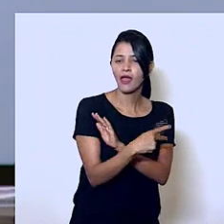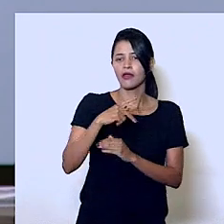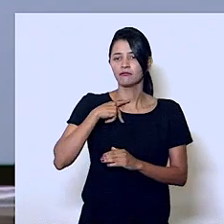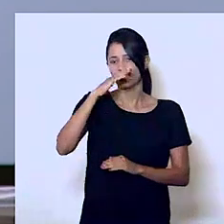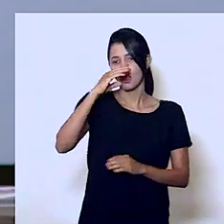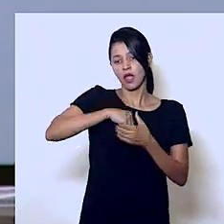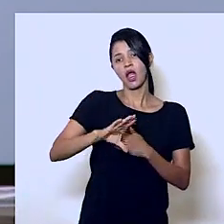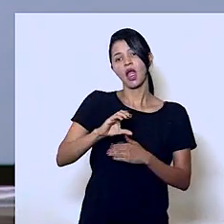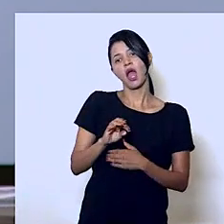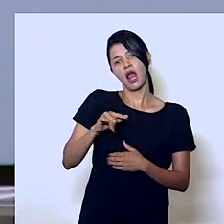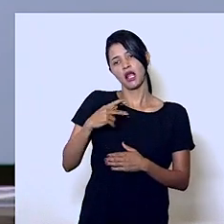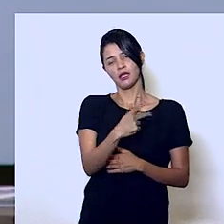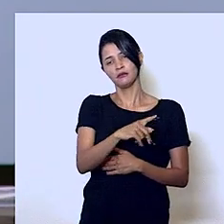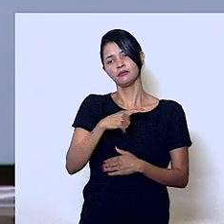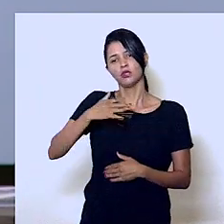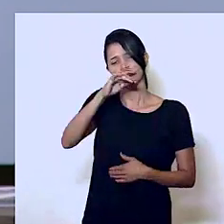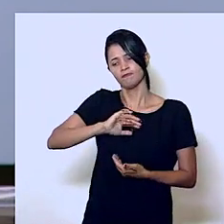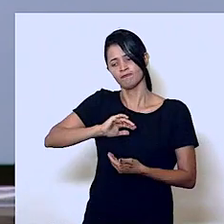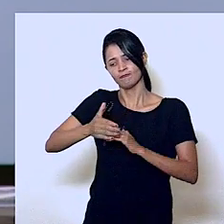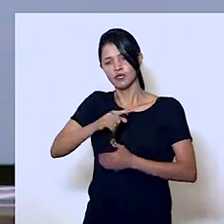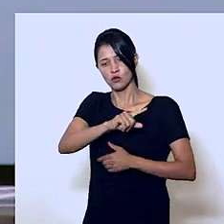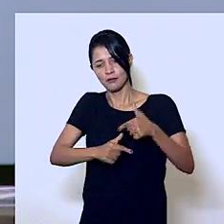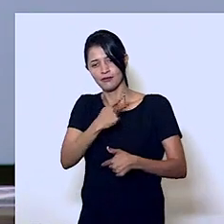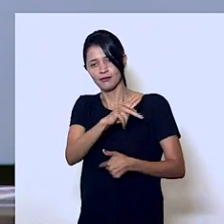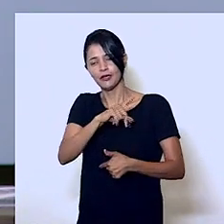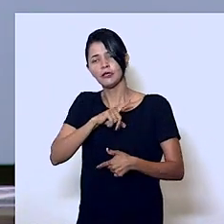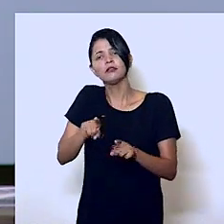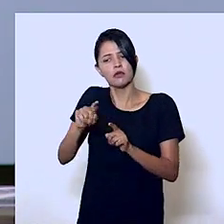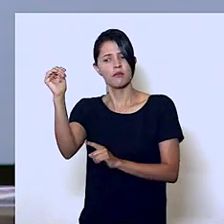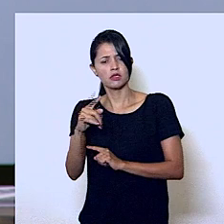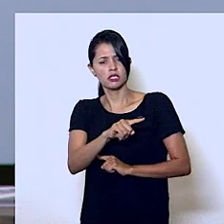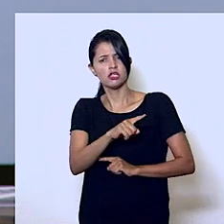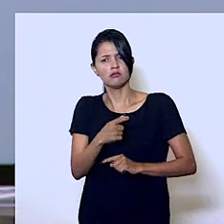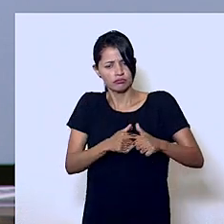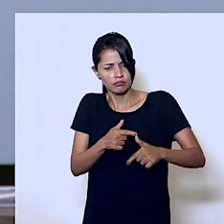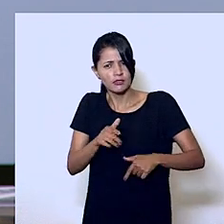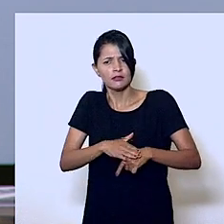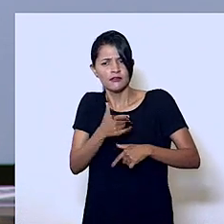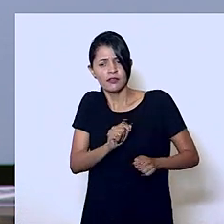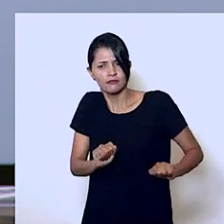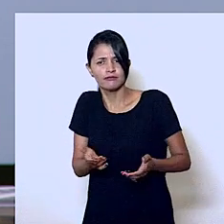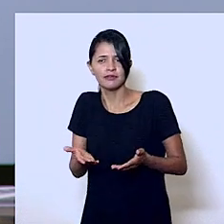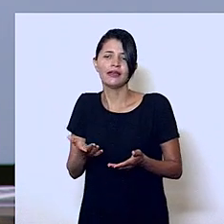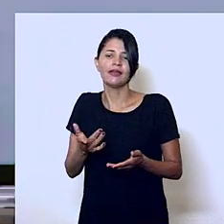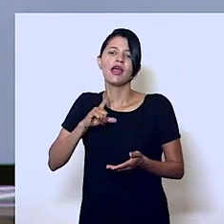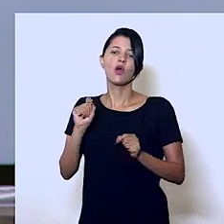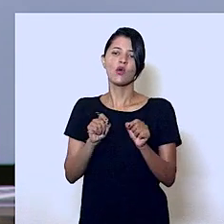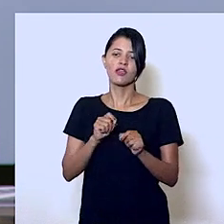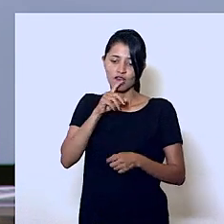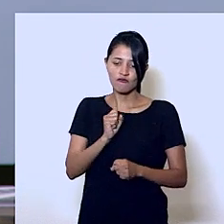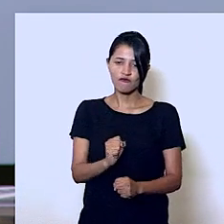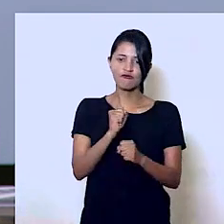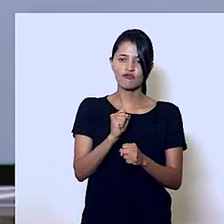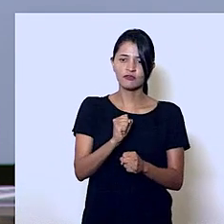ao Itamaraty e ao Brasil, como bem lembra o ministro Zé Múcio, está a força da credibilidade que sua pessoa